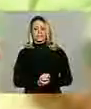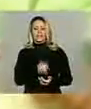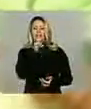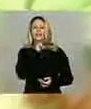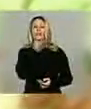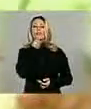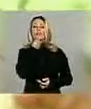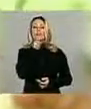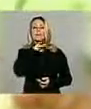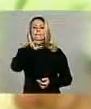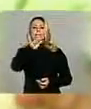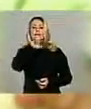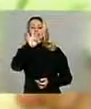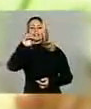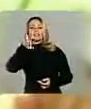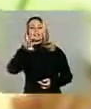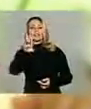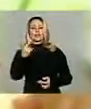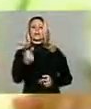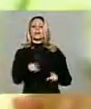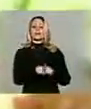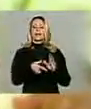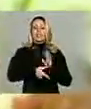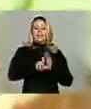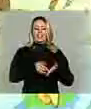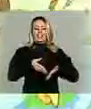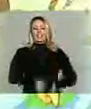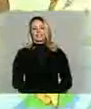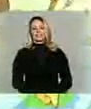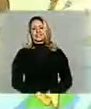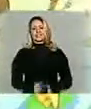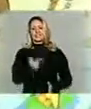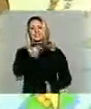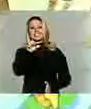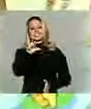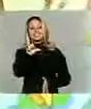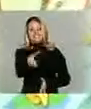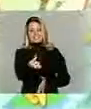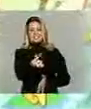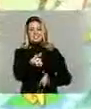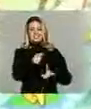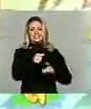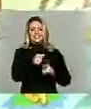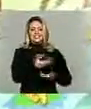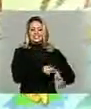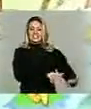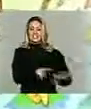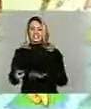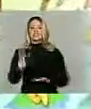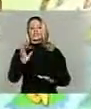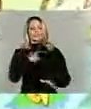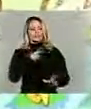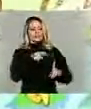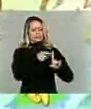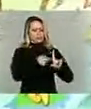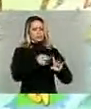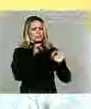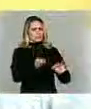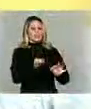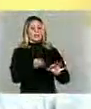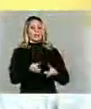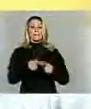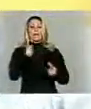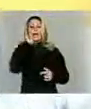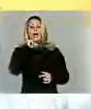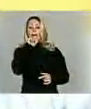Mateus também é prematuro, nasceu de 26 semanas. Embora estivesse com o pré-natal em dia, a mãe conta que